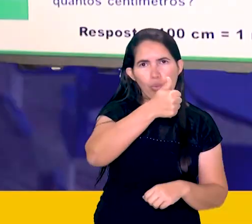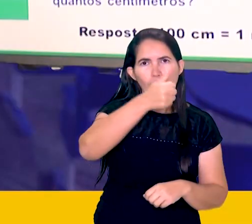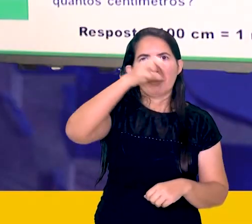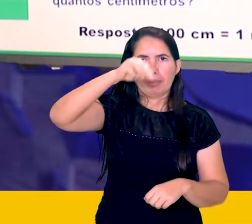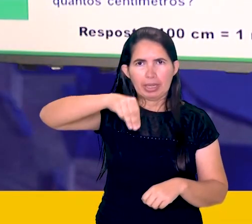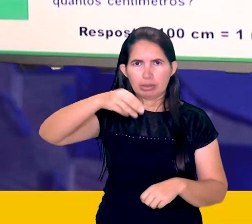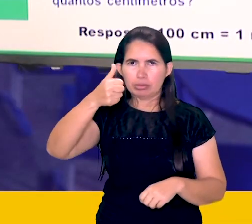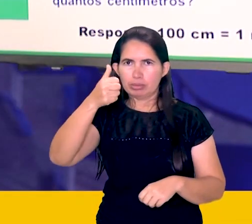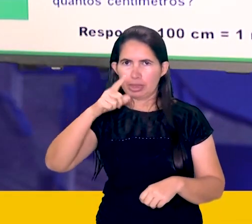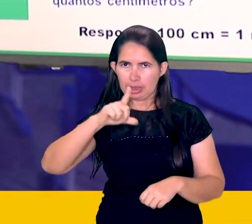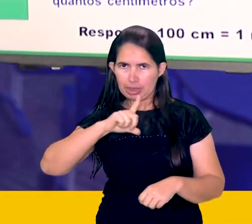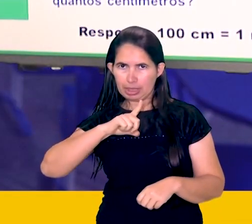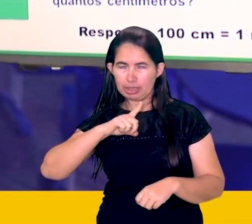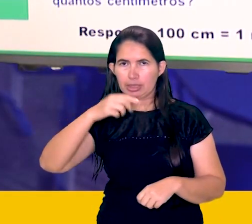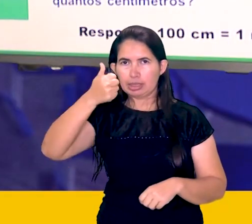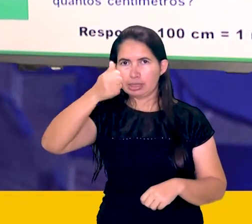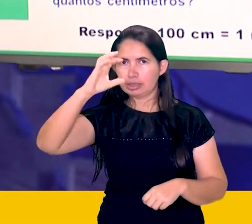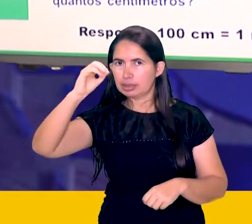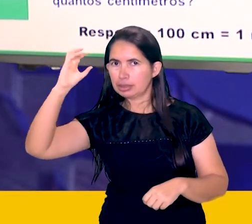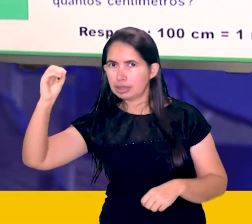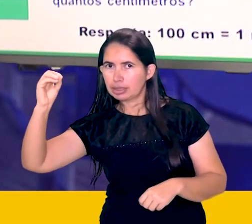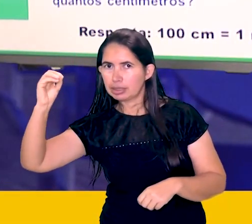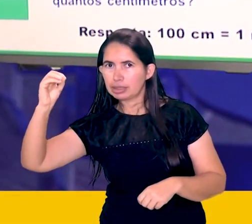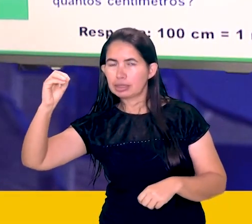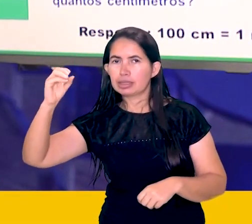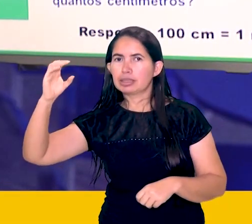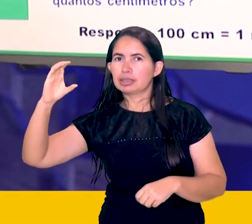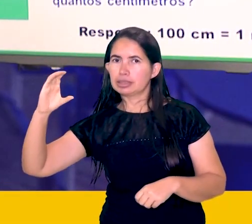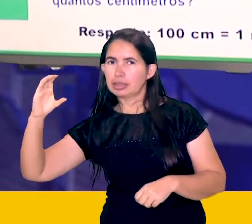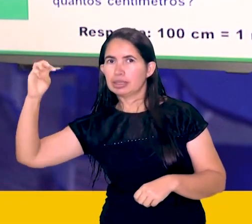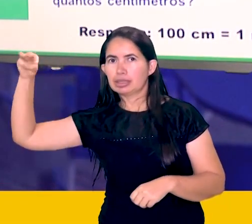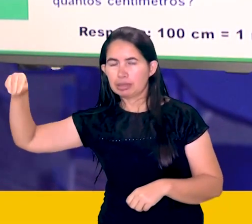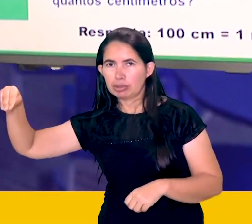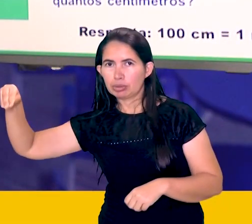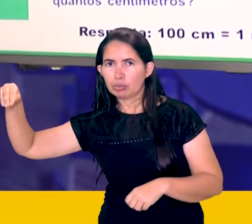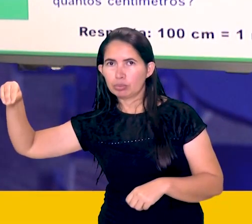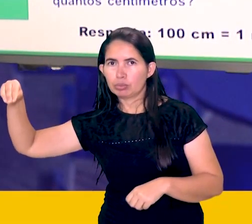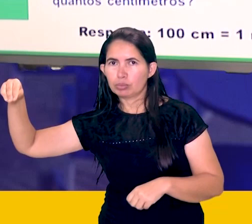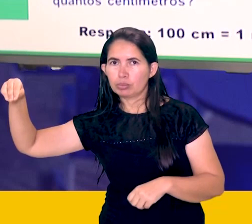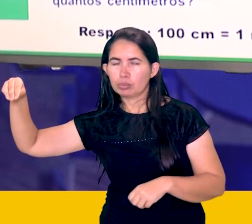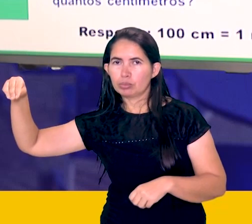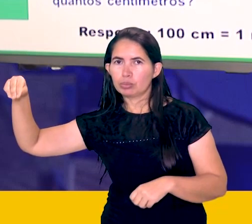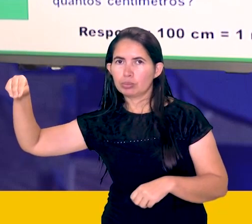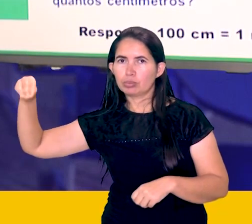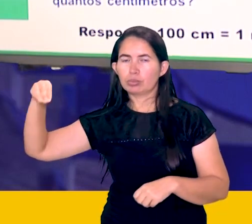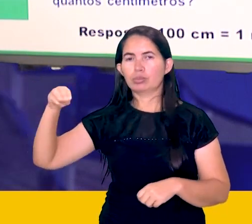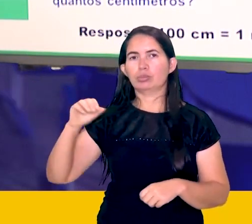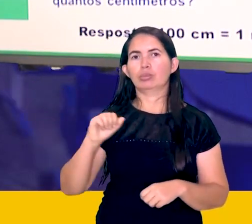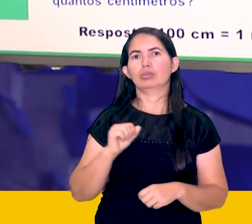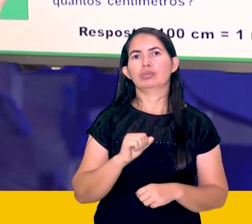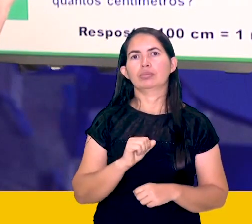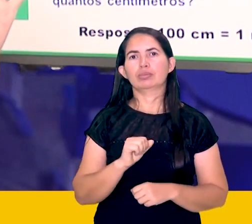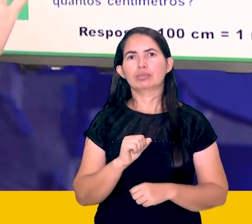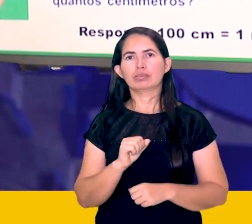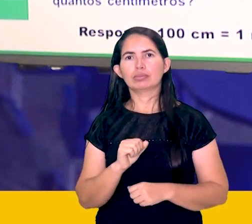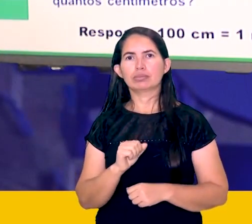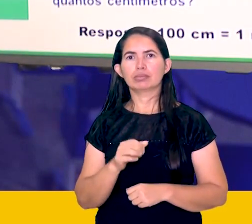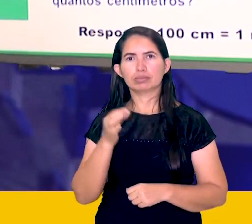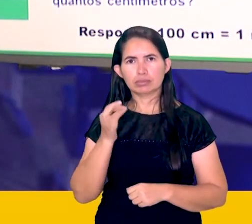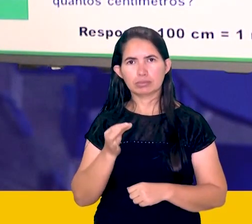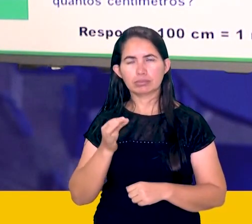centímetros. Então, 100 centímetros equivale a 1 metro. É igual a 1 metro. Certo?